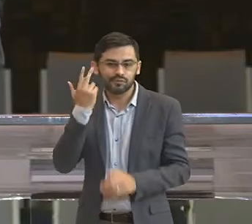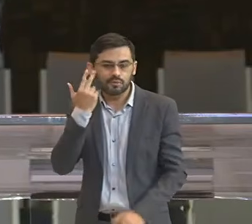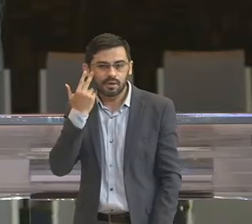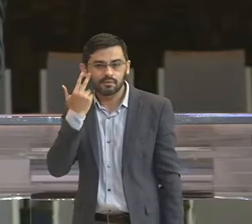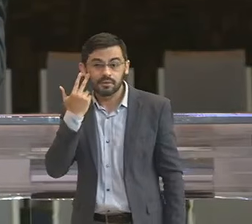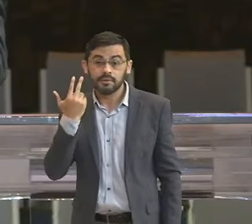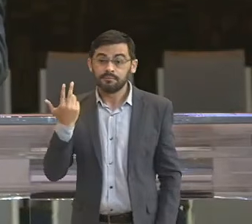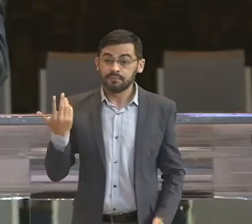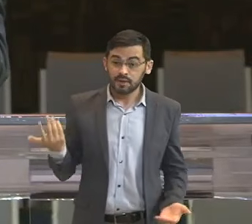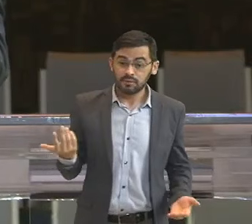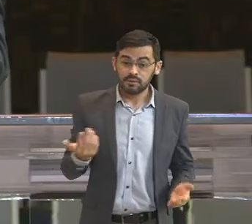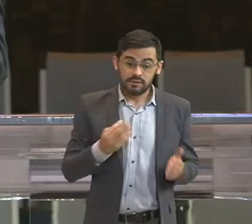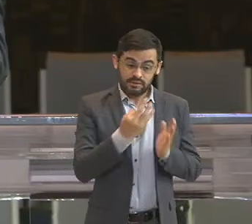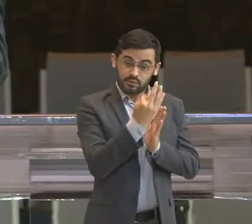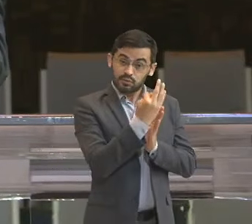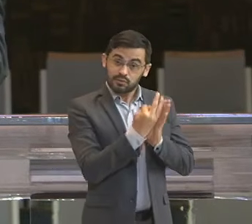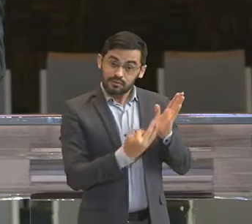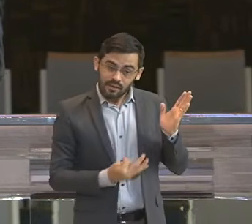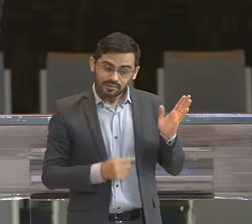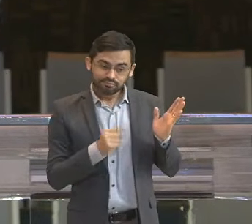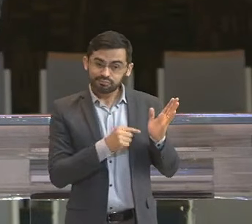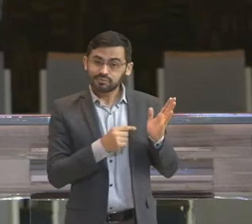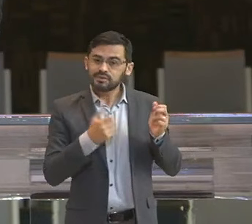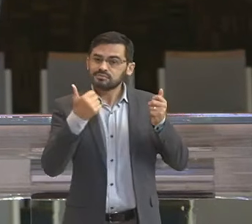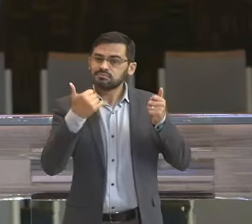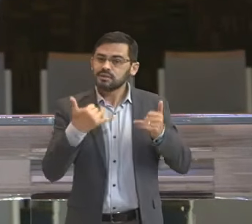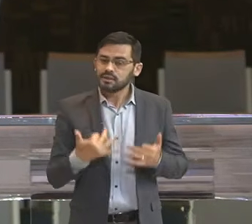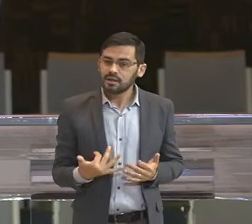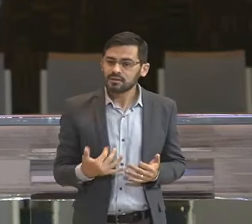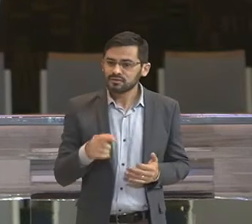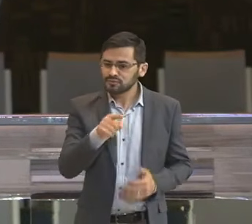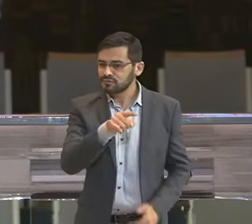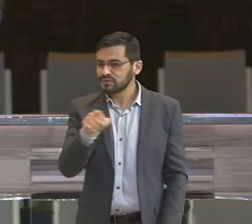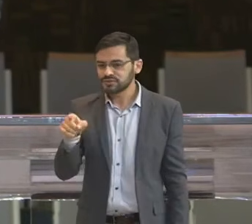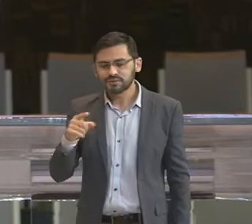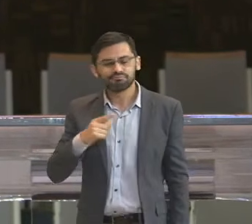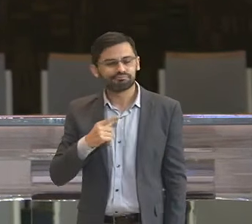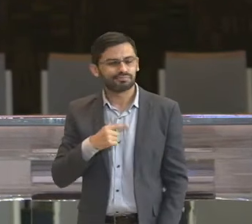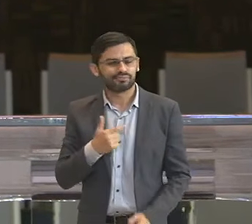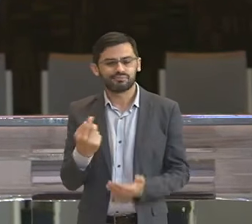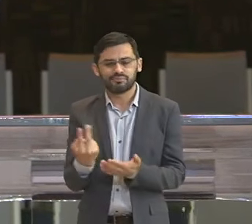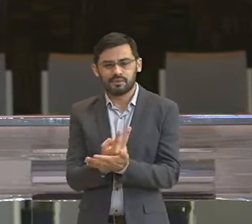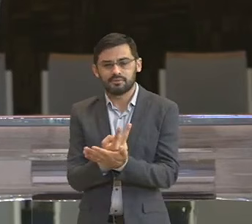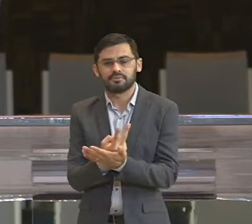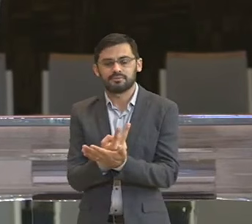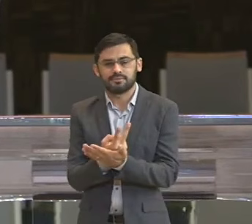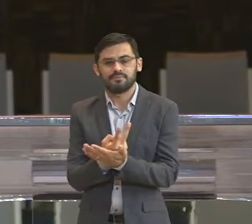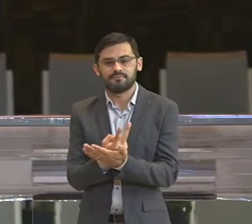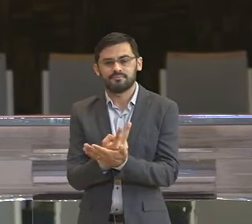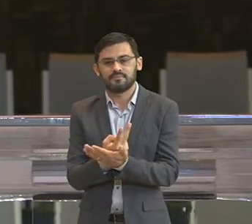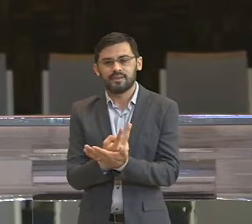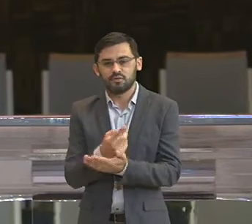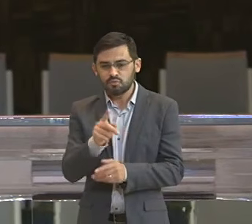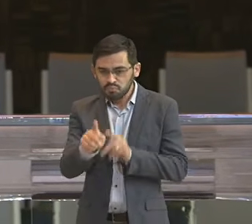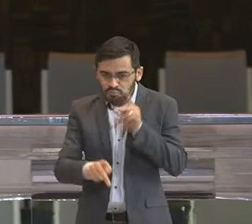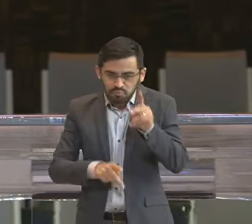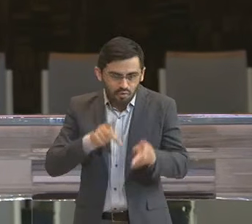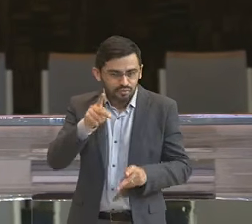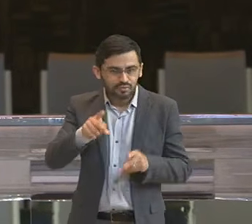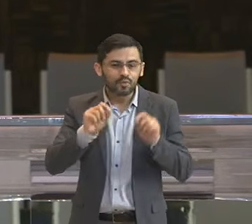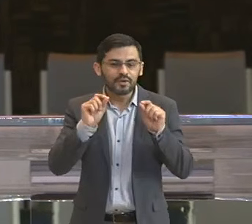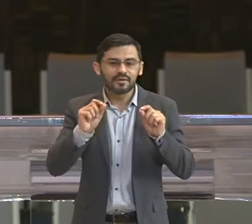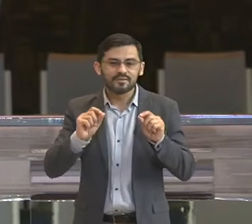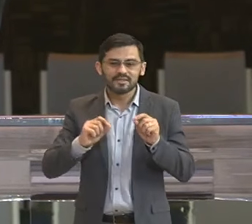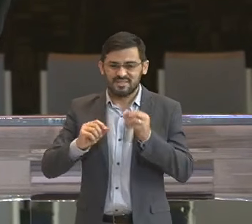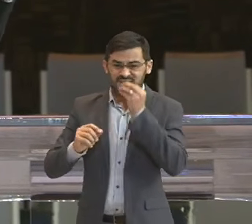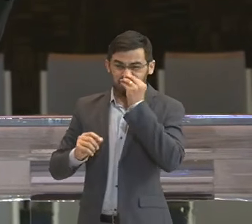Essa é a figura do texto. Ele diz assim: vocês cometeram duas maldades. Vocês abandonaram